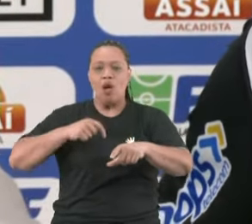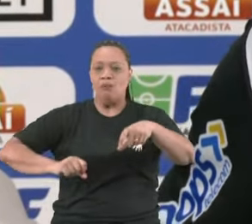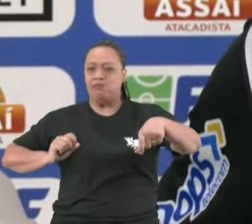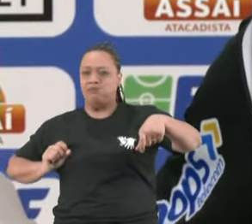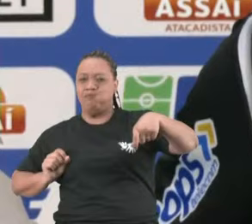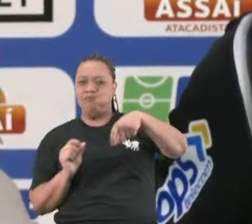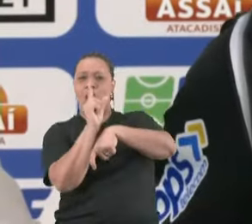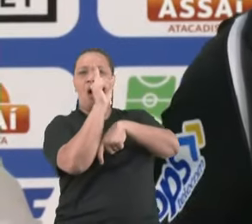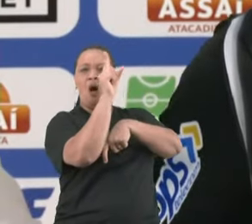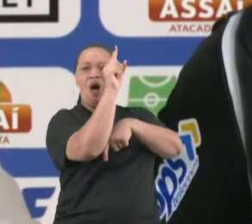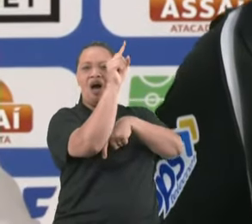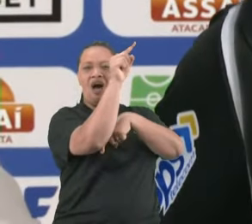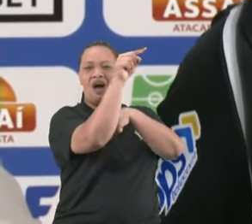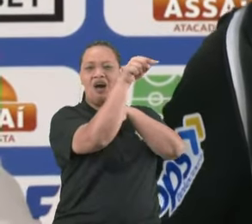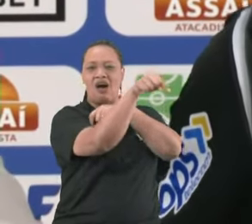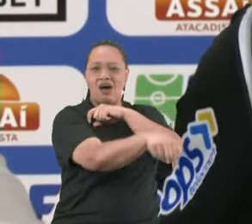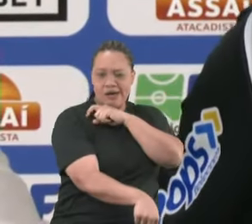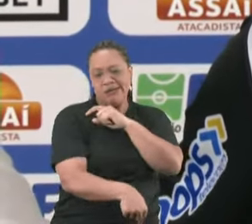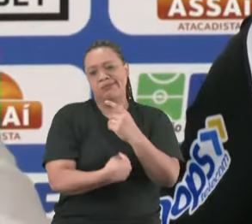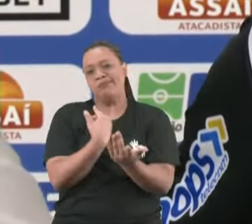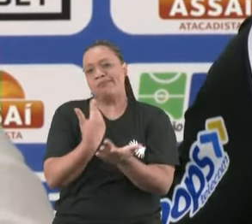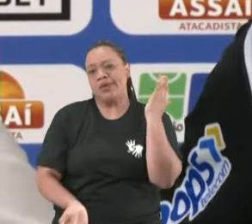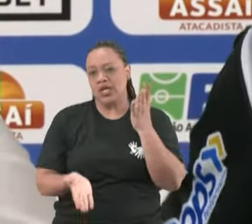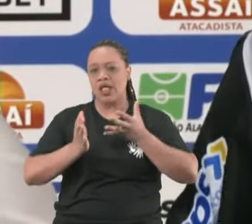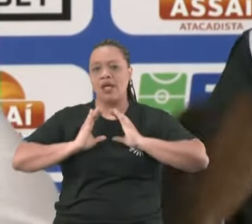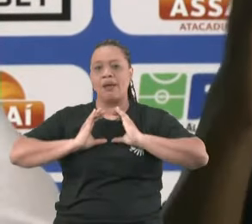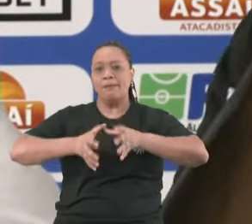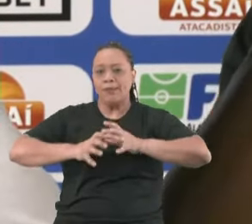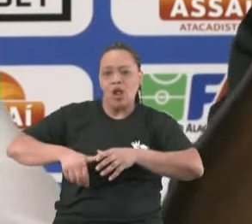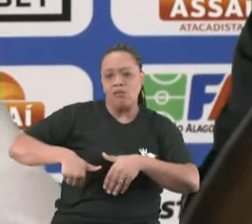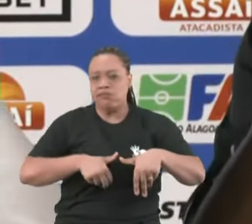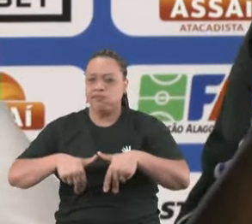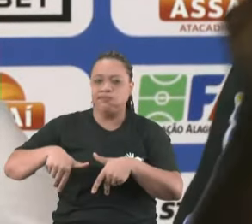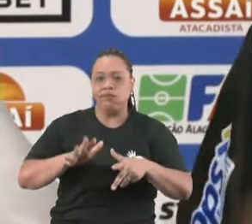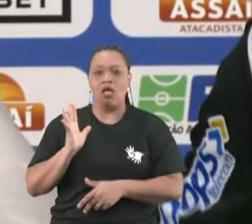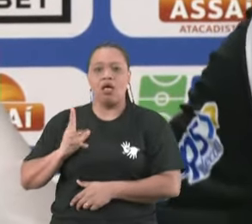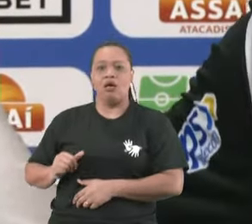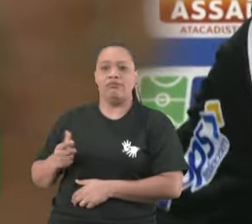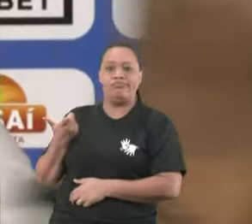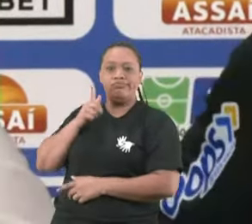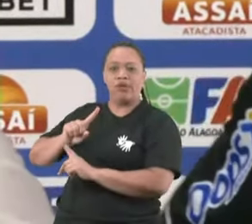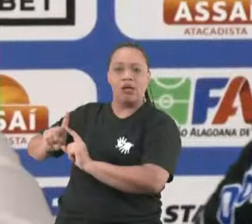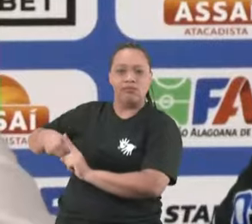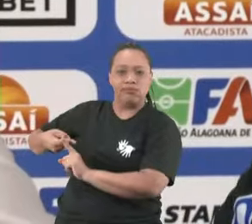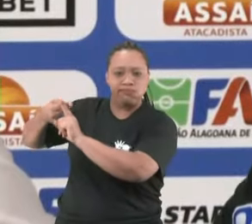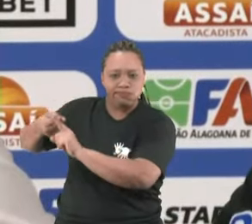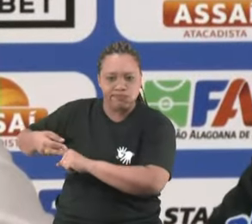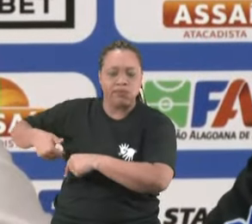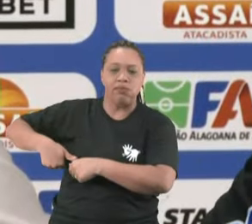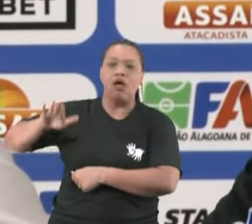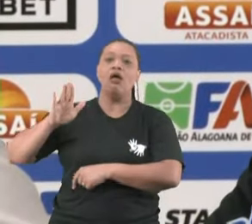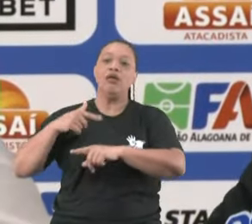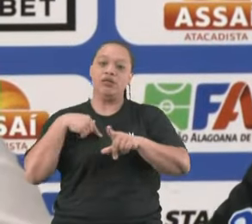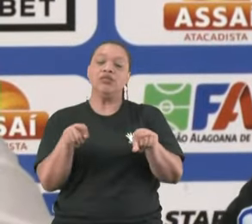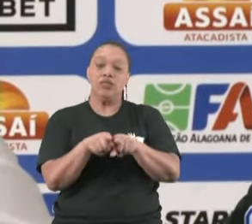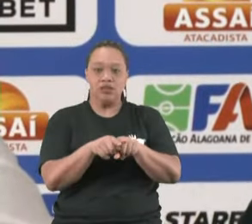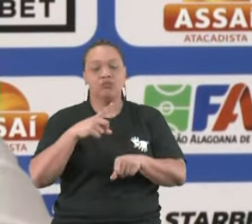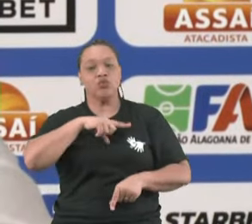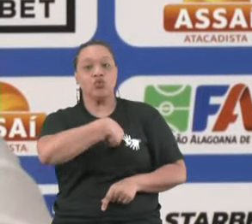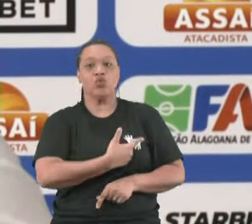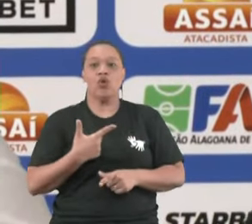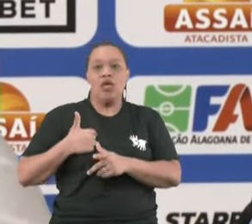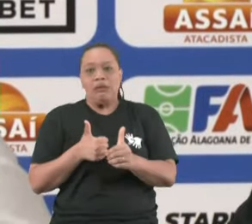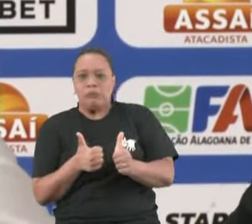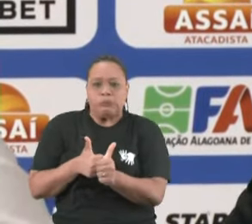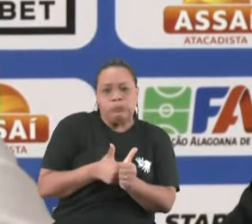estamos perdendo a primeira bola. E a segunda bola tá caindo também no pé deles, então tem um pouco mais de calma nesse último toque ali, pra gente sair desse aperto